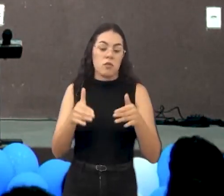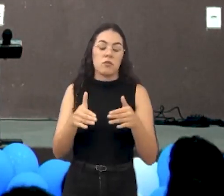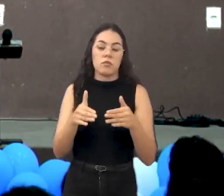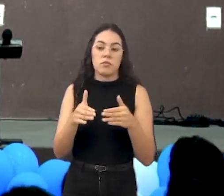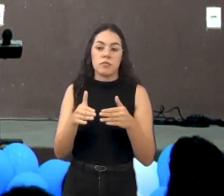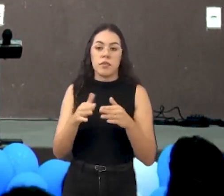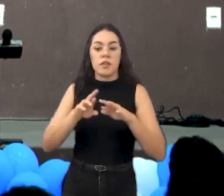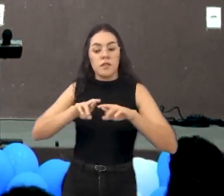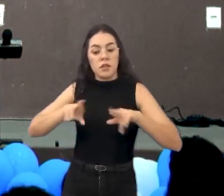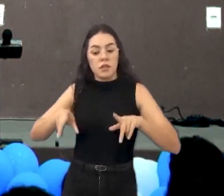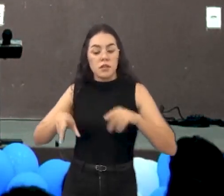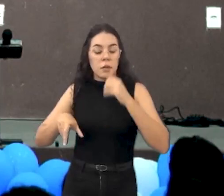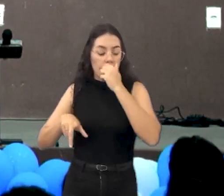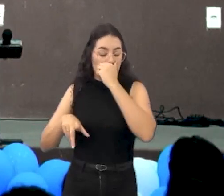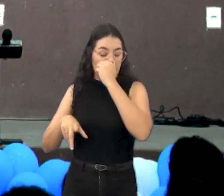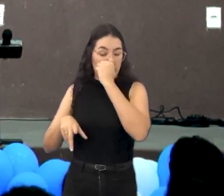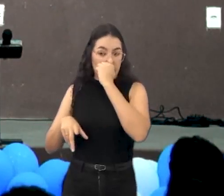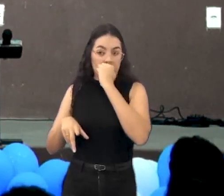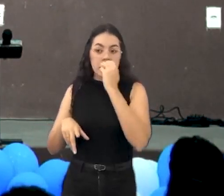É diferente.